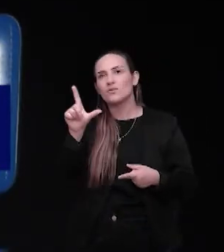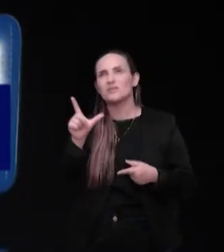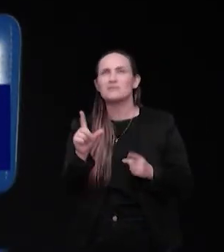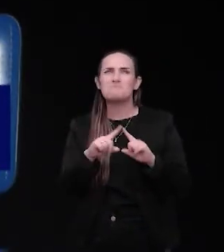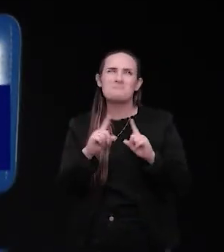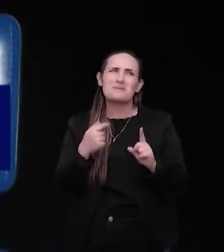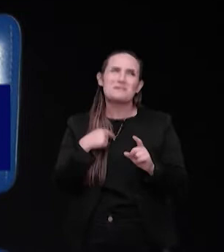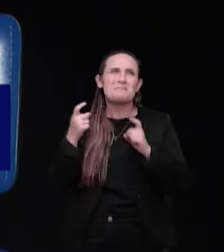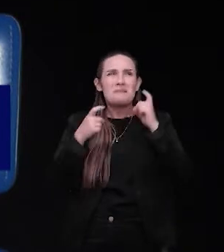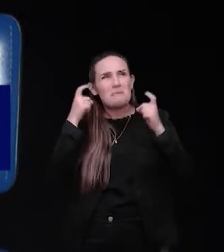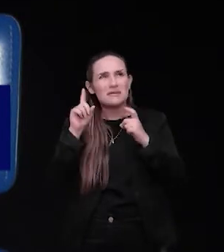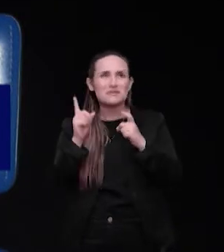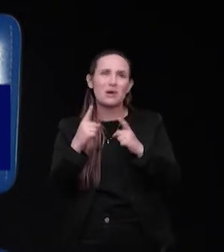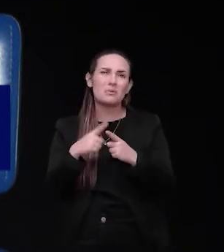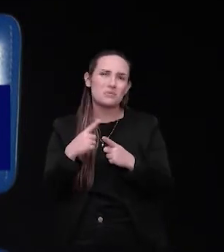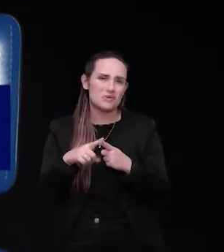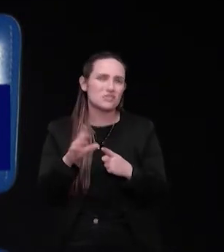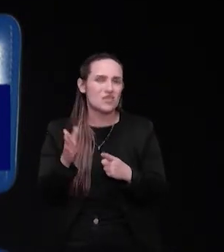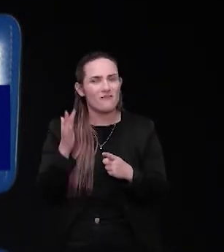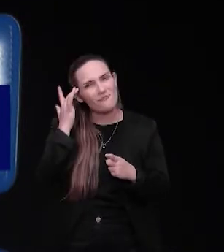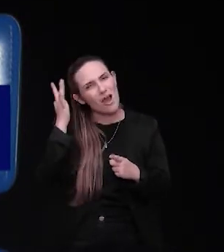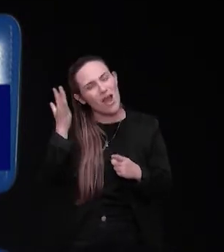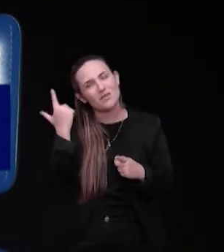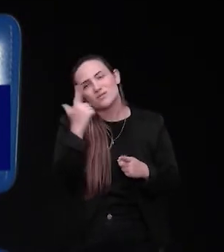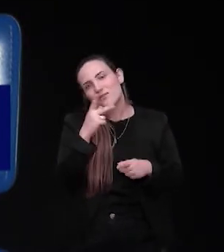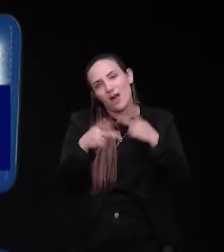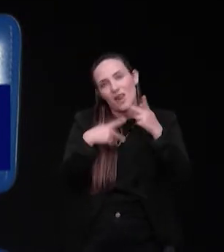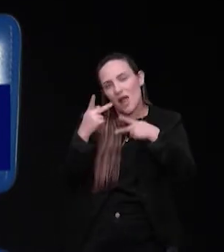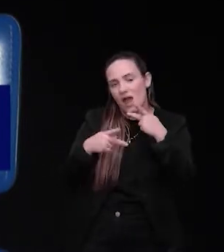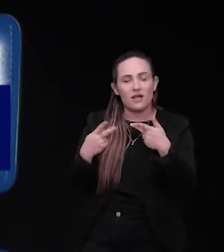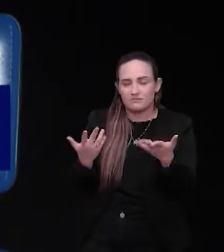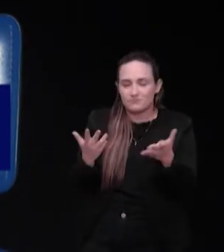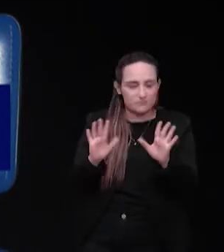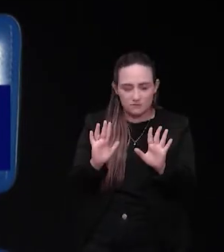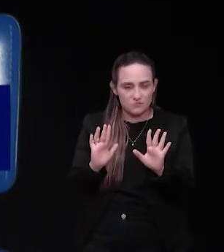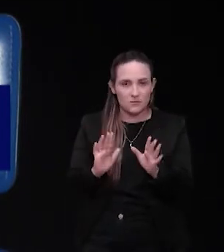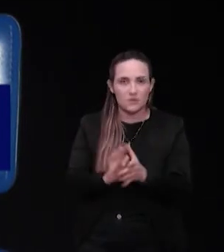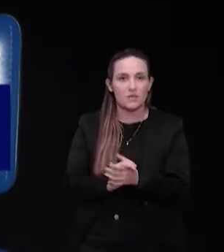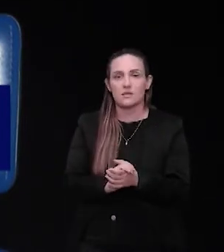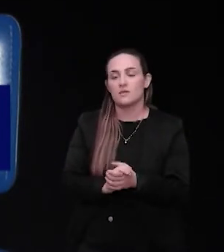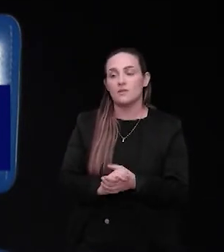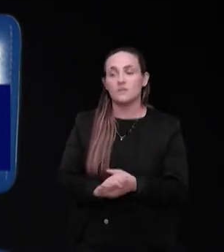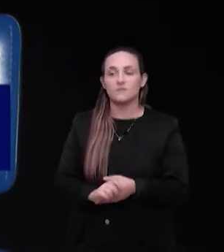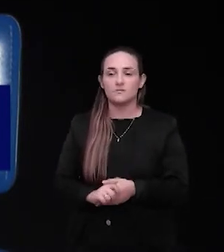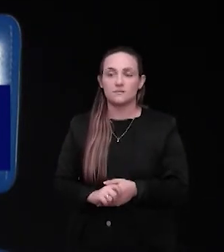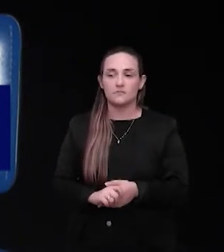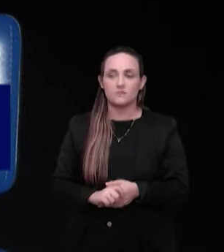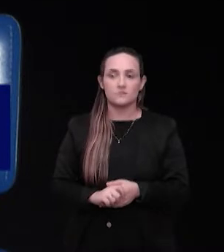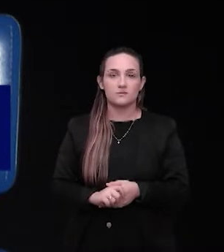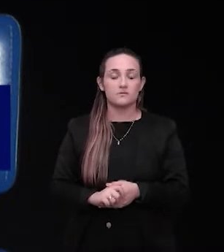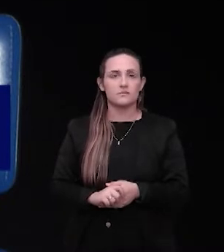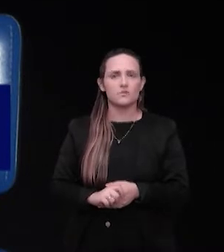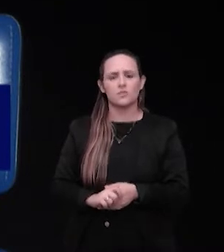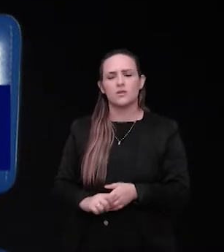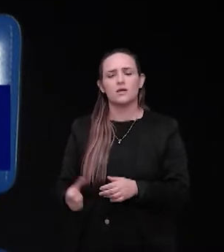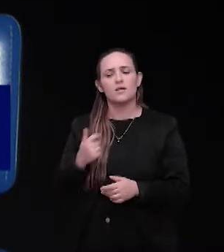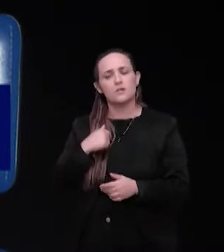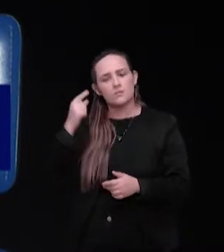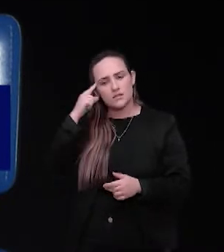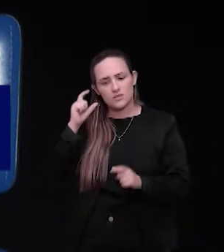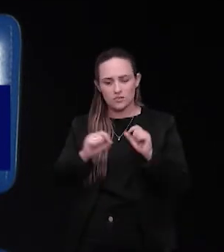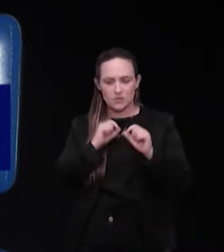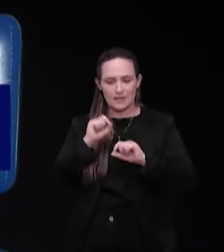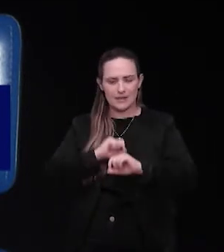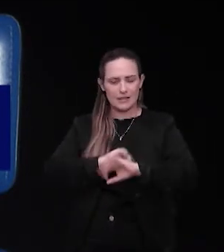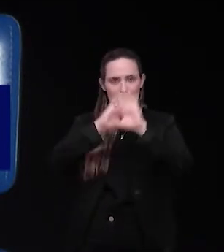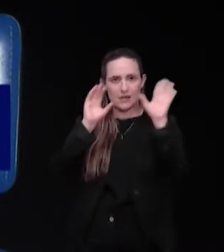mas júri nunca foi algo que me preocupasse, porque eu tenho facilidade para falar. E assim, eu acho que como tudo na vida, como que eu tratava os júris? Eu